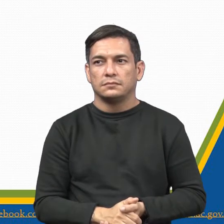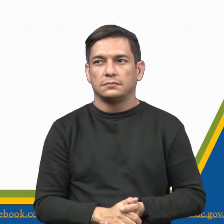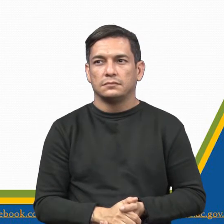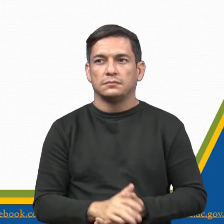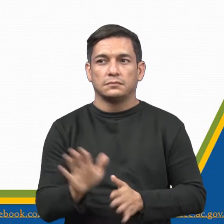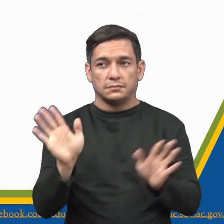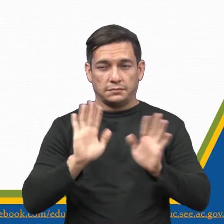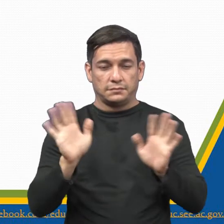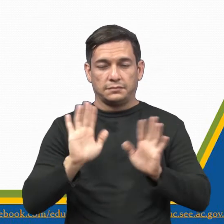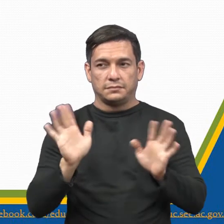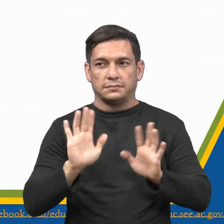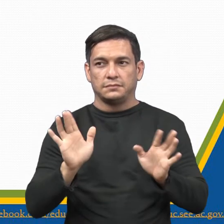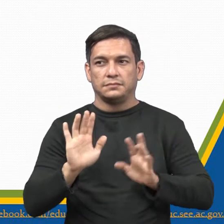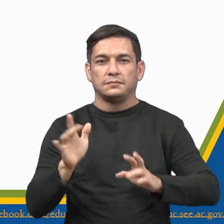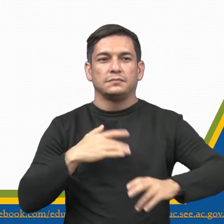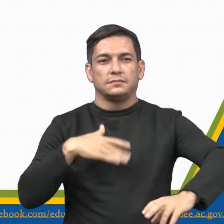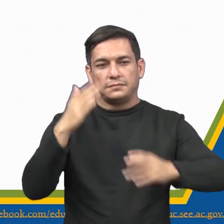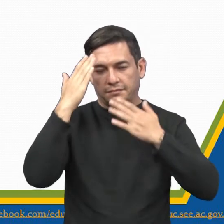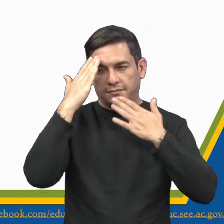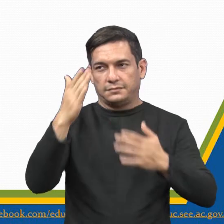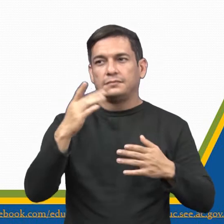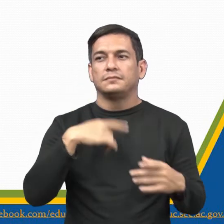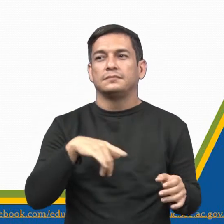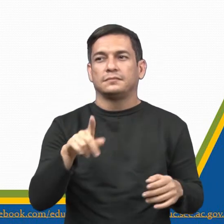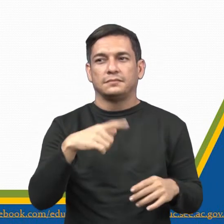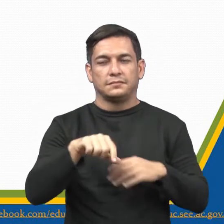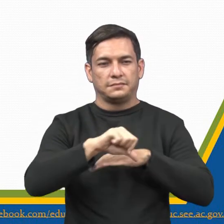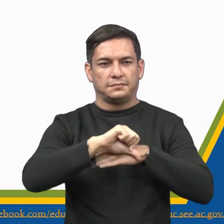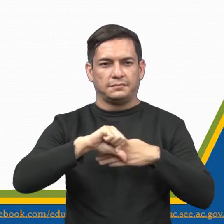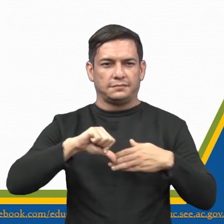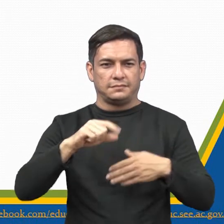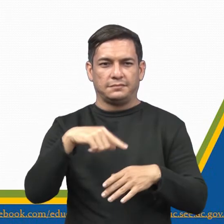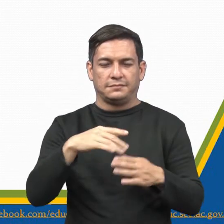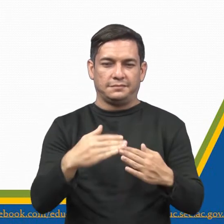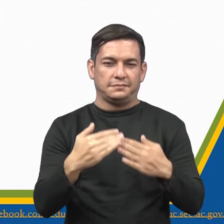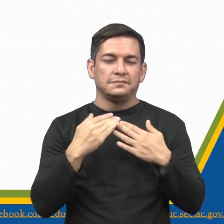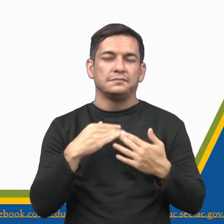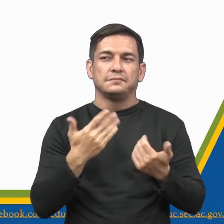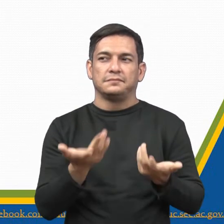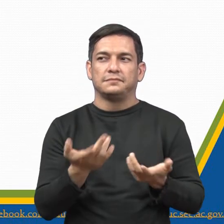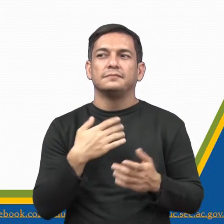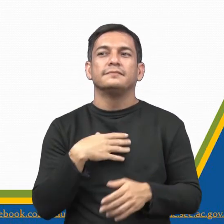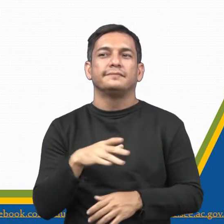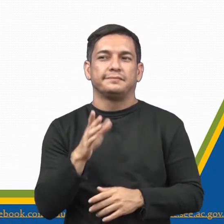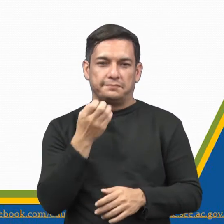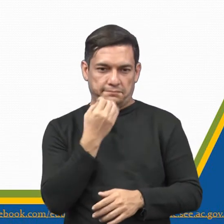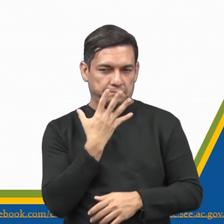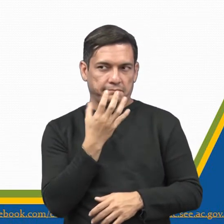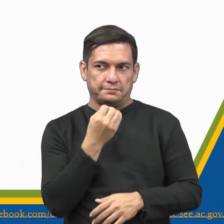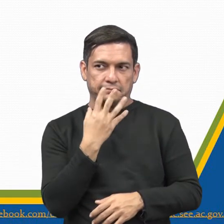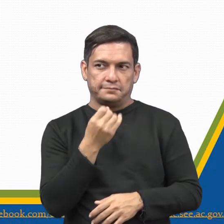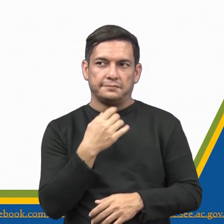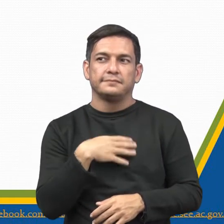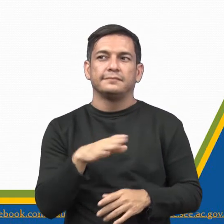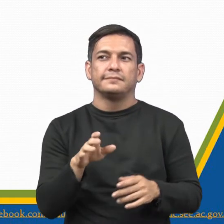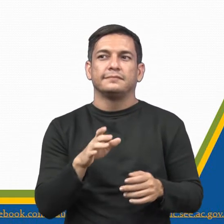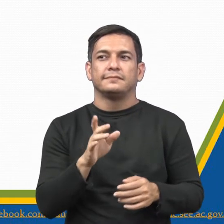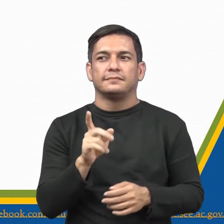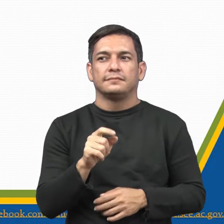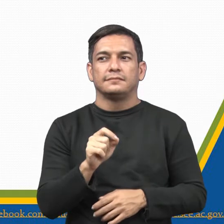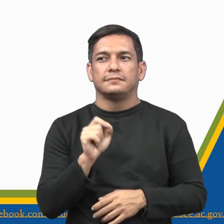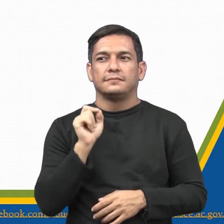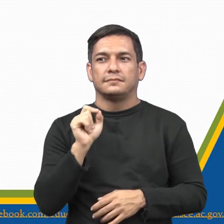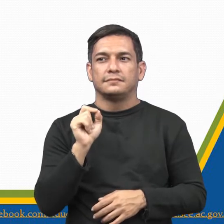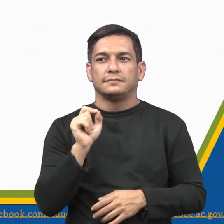Oi, pessoal do surf, brigadão pela moral que vocês estão me dando. Tá muito bom quando tá batendo